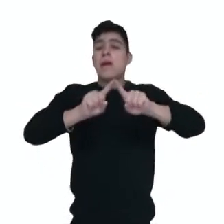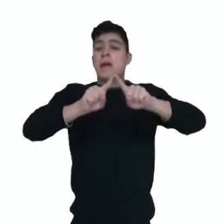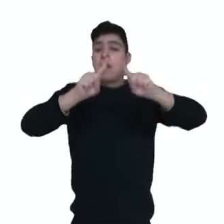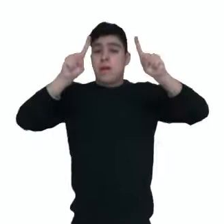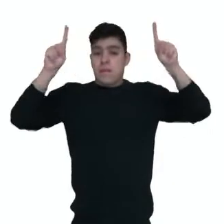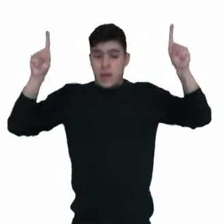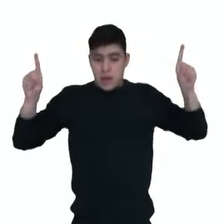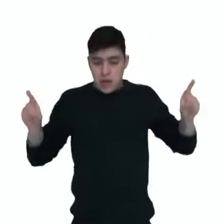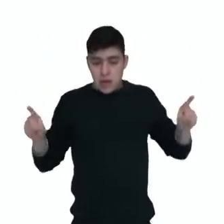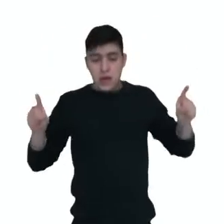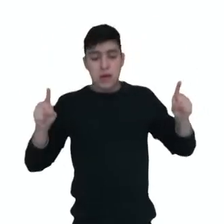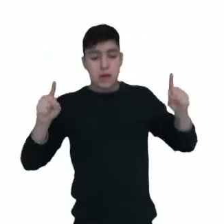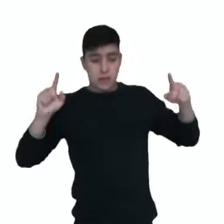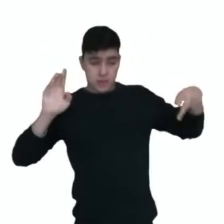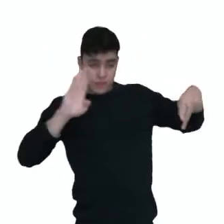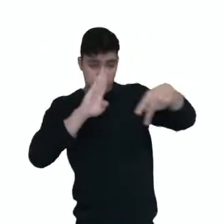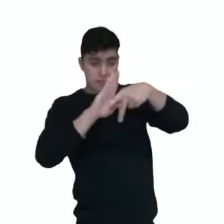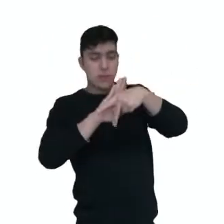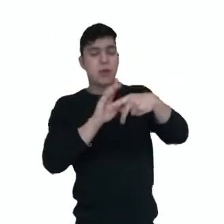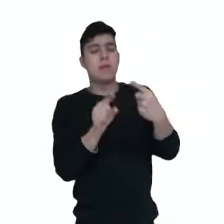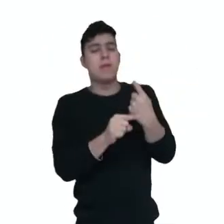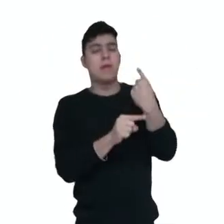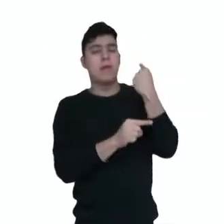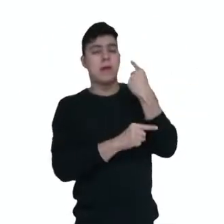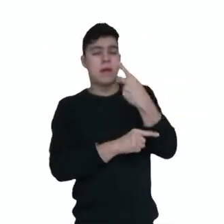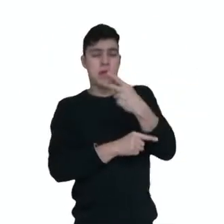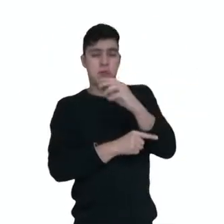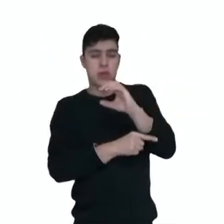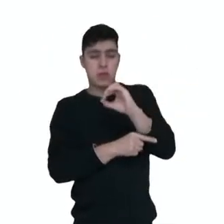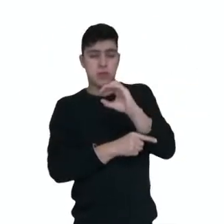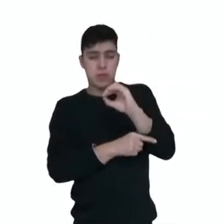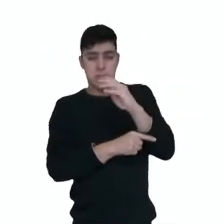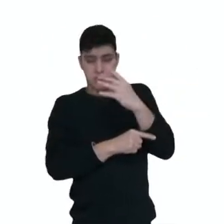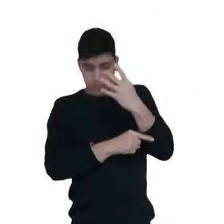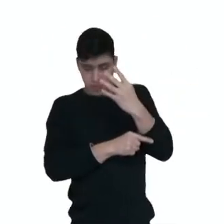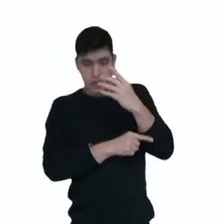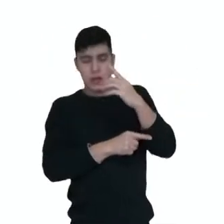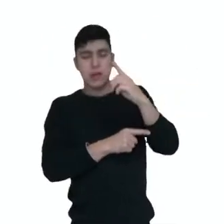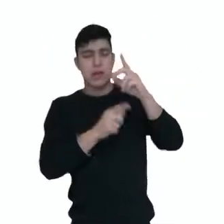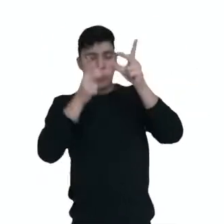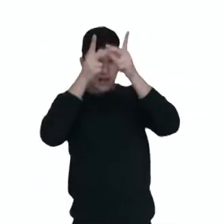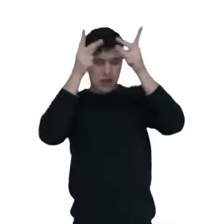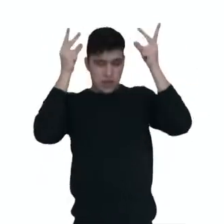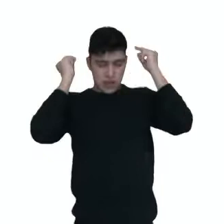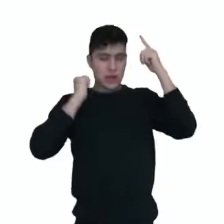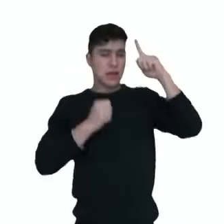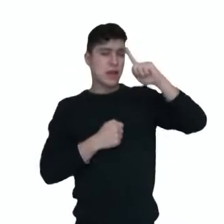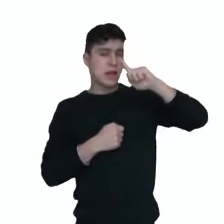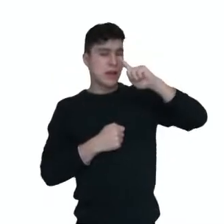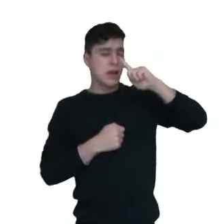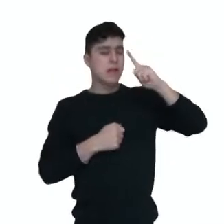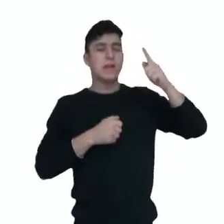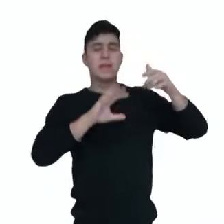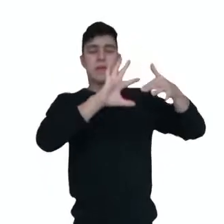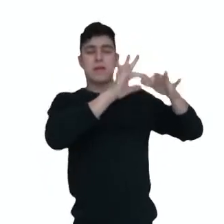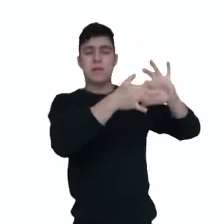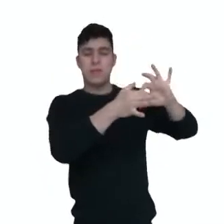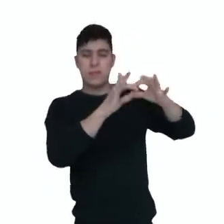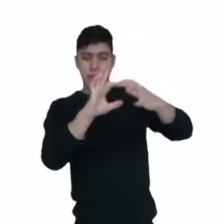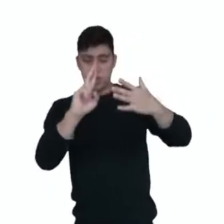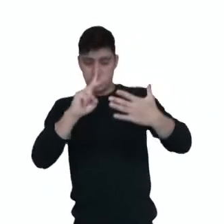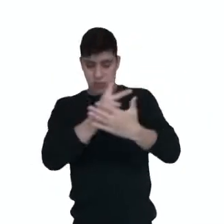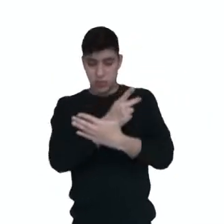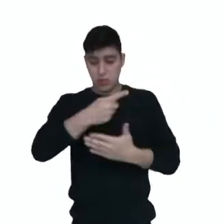Jogos Paralímpicos de Atenas de 2004, também têm sido praticados